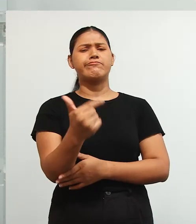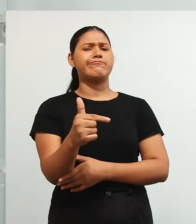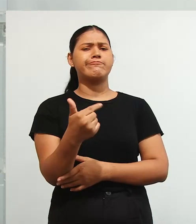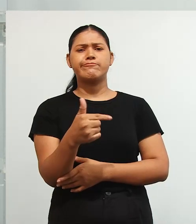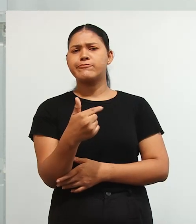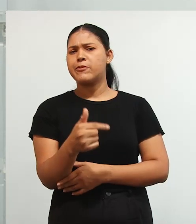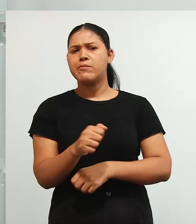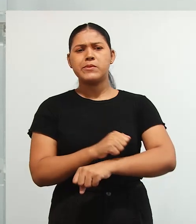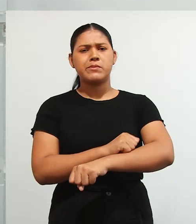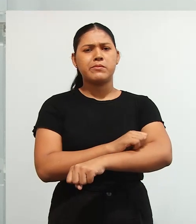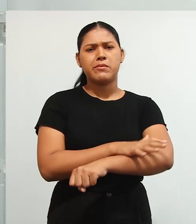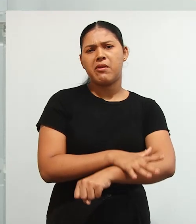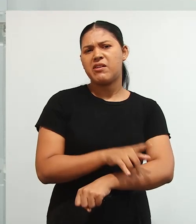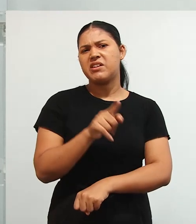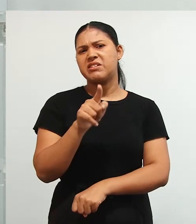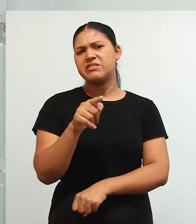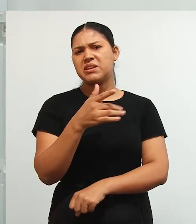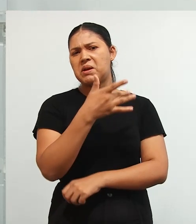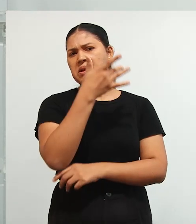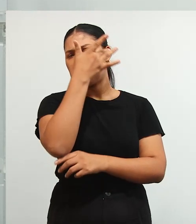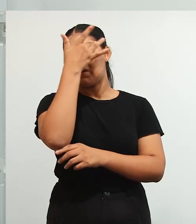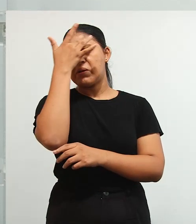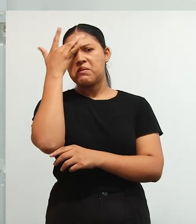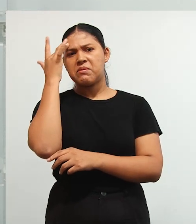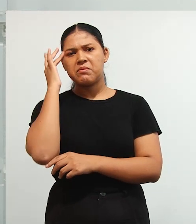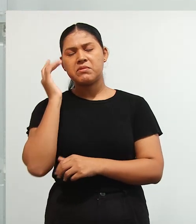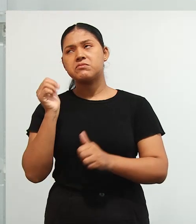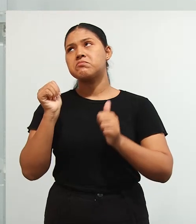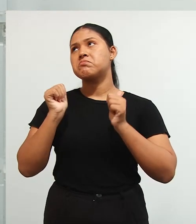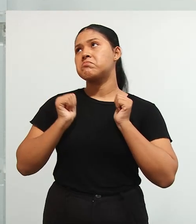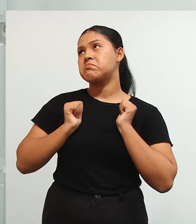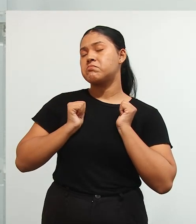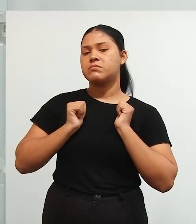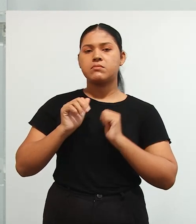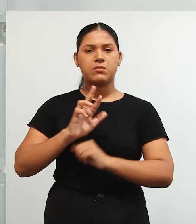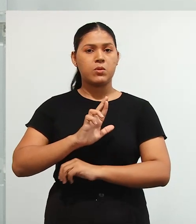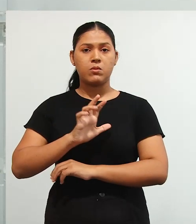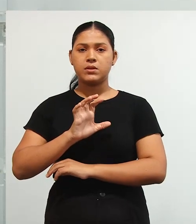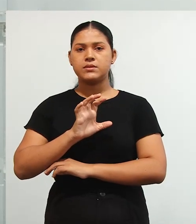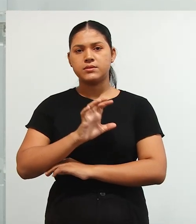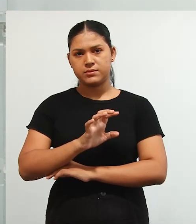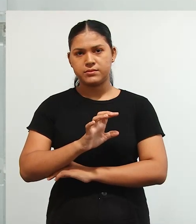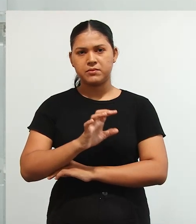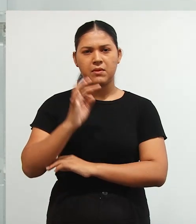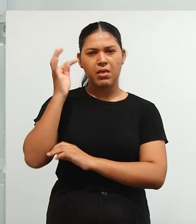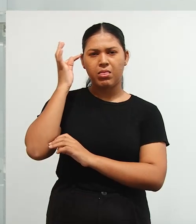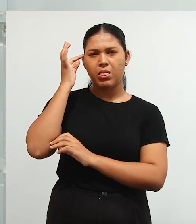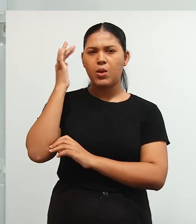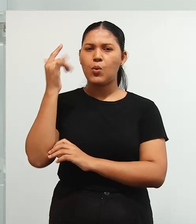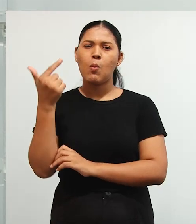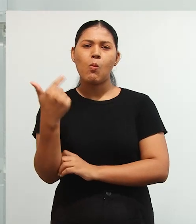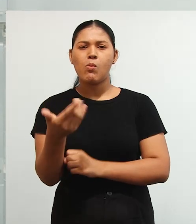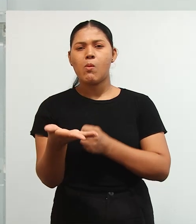de que é vitimismo, de que há racismo reverso, né? Essas teses não têm